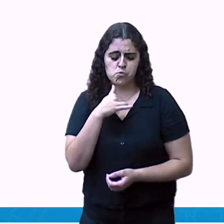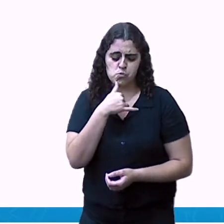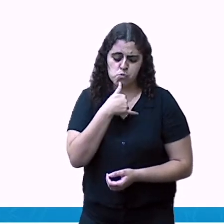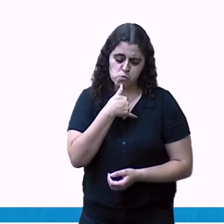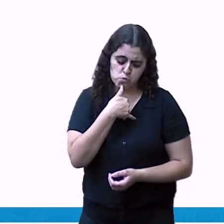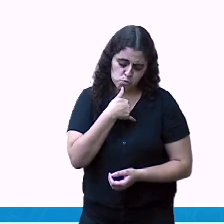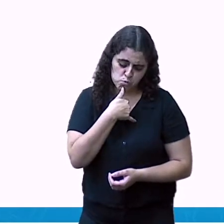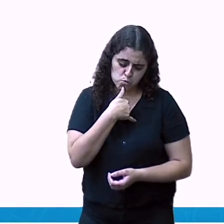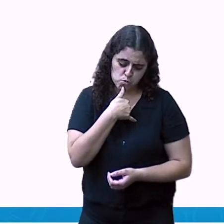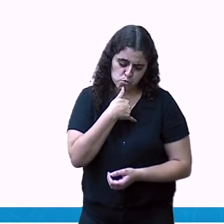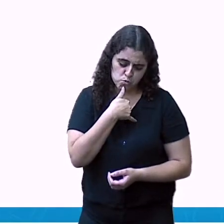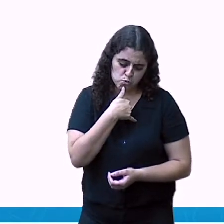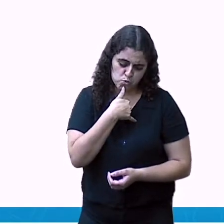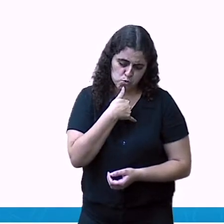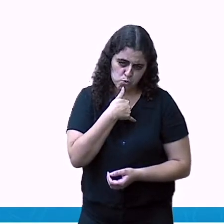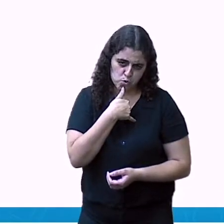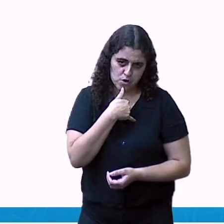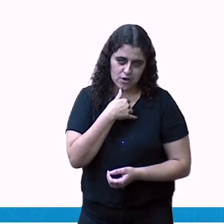tristeza,